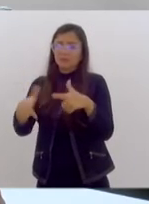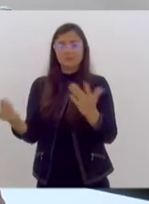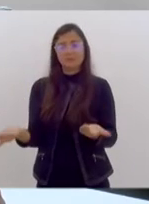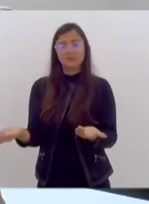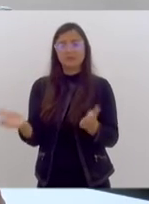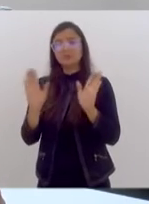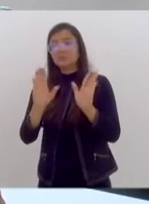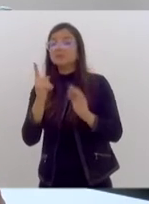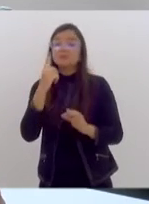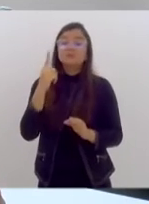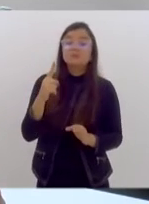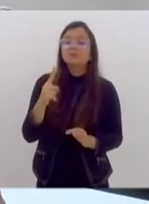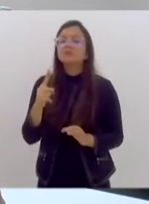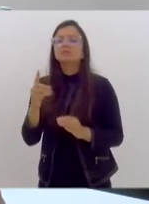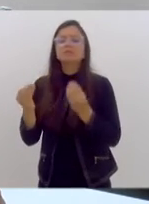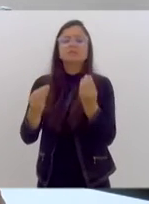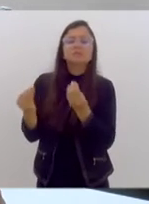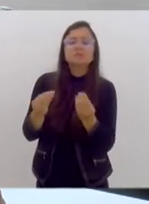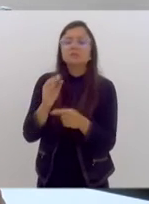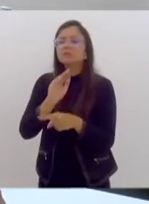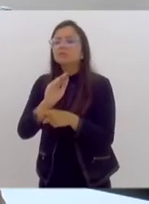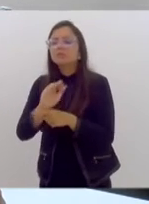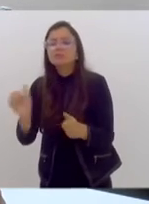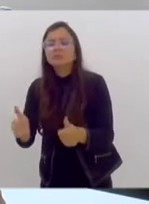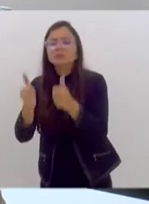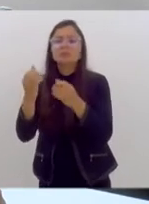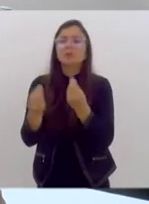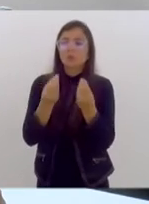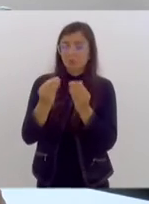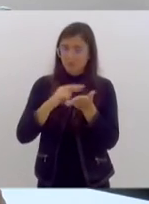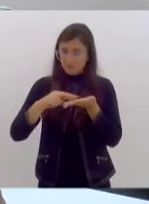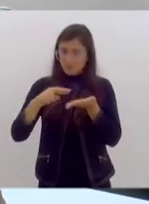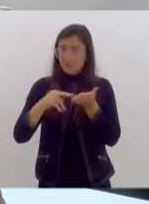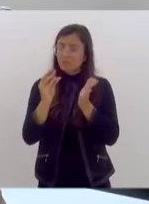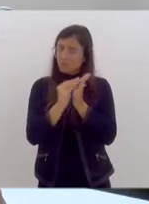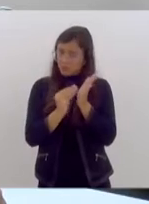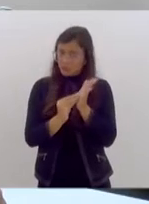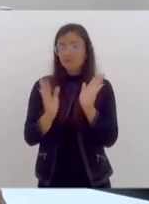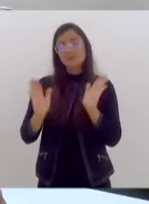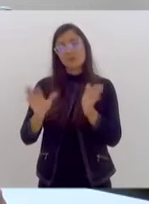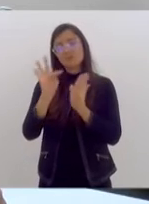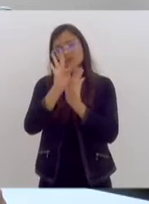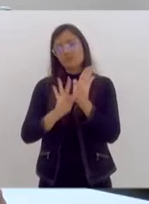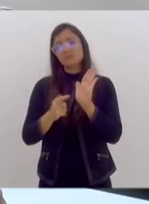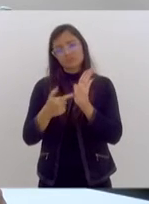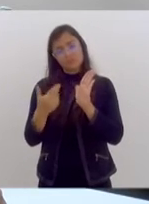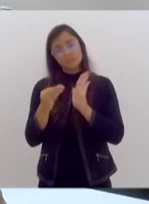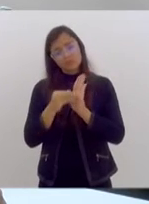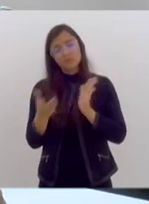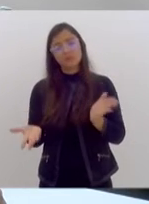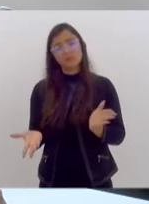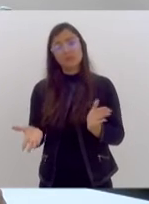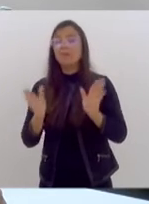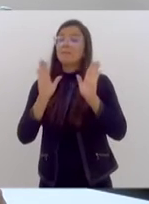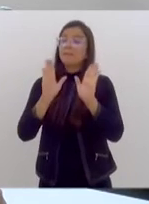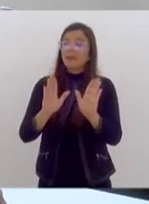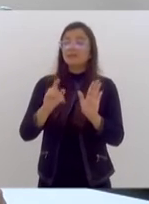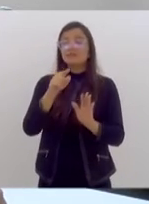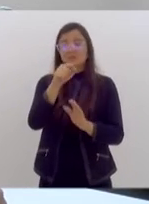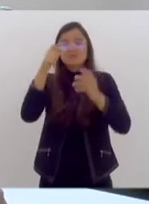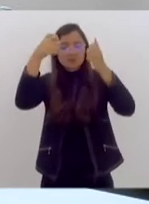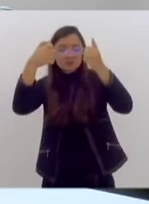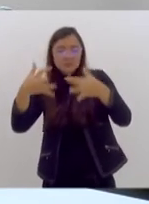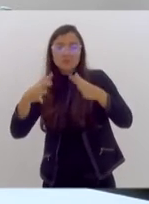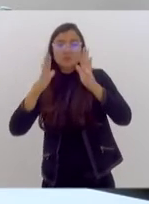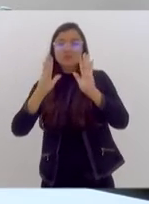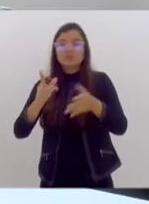a hipóteses de Direito administrativação de serviço relatório fala sobre isso tá no trecho Agora sim sobre a revogação do tema aditivo a gente